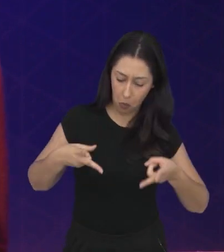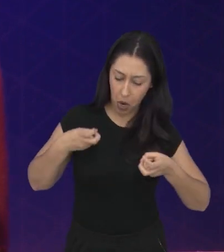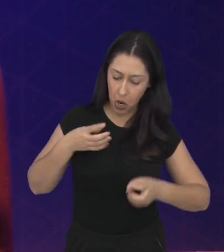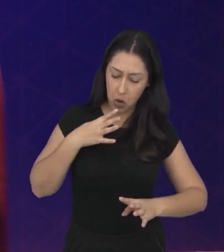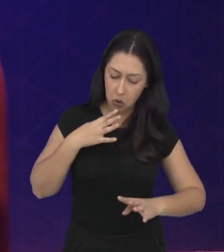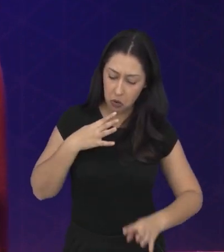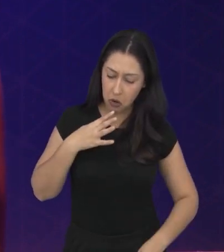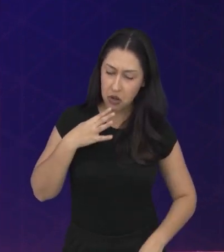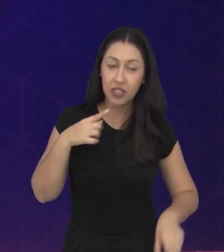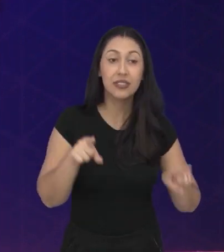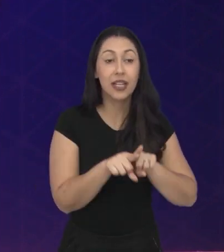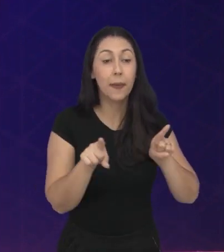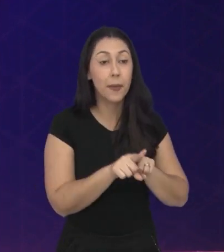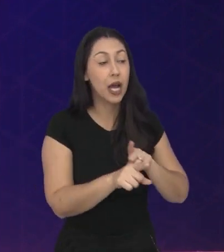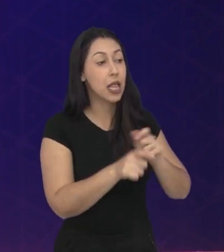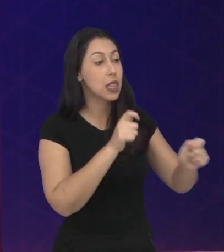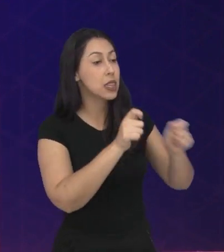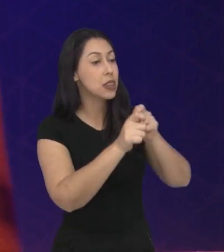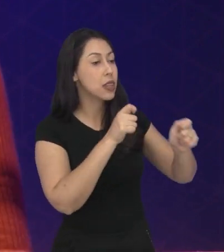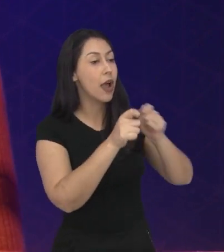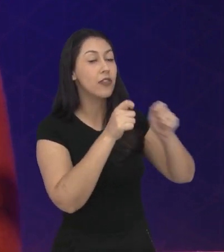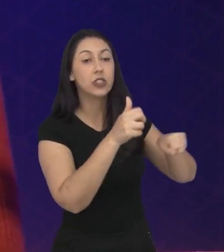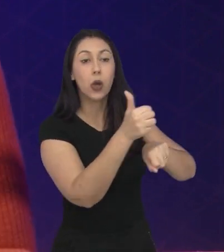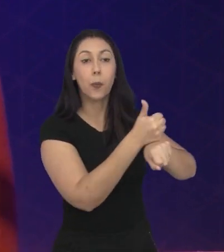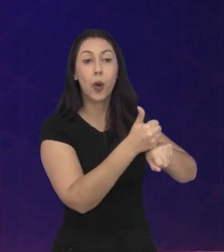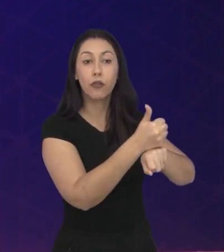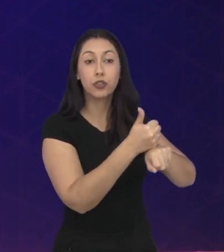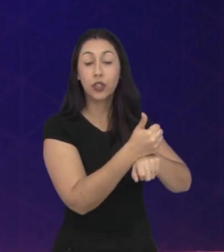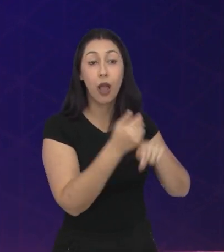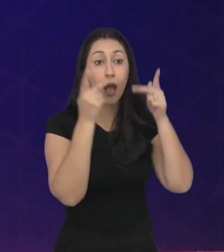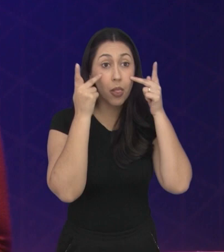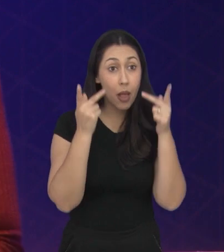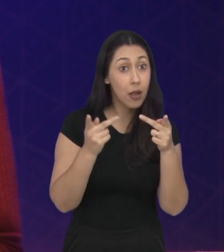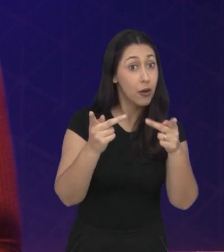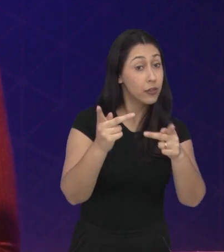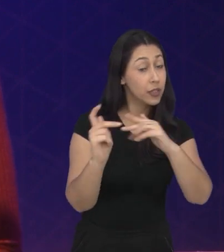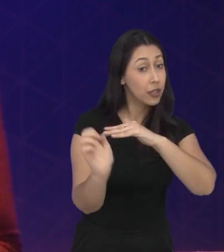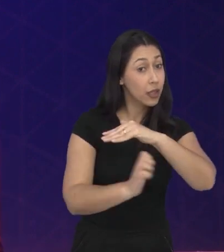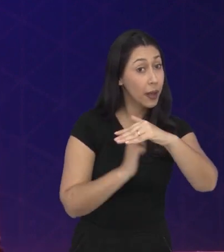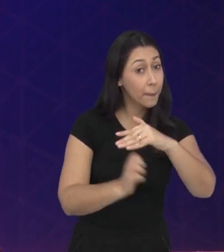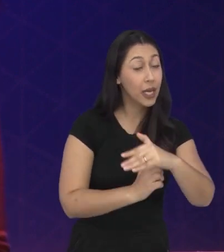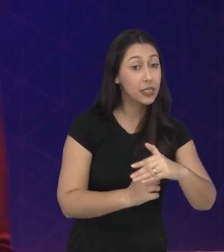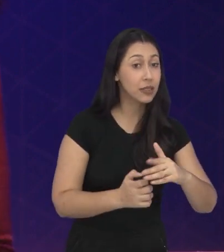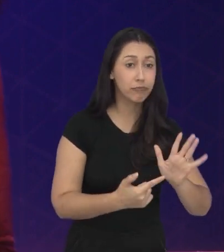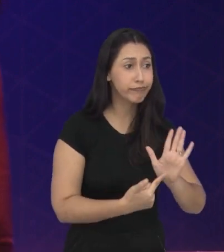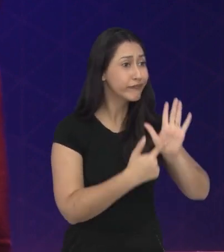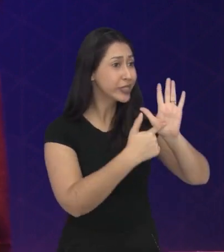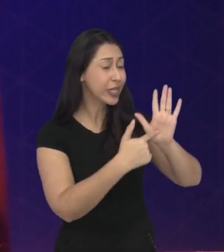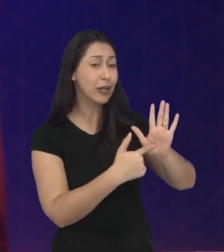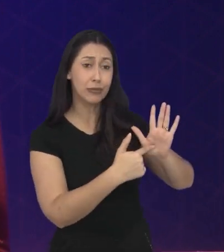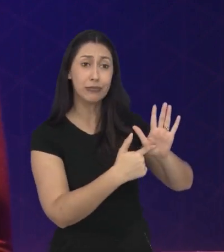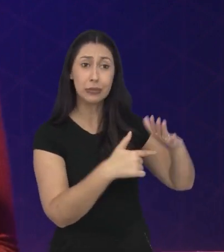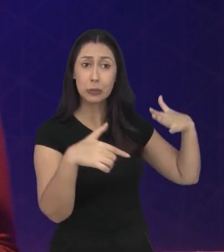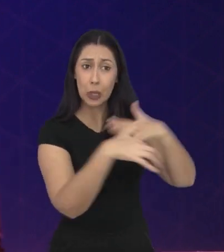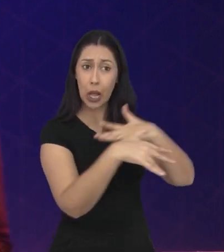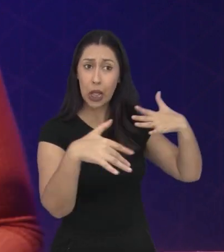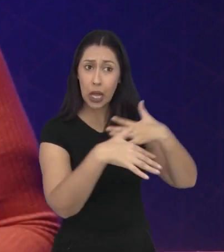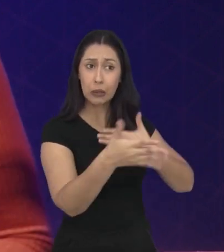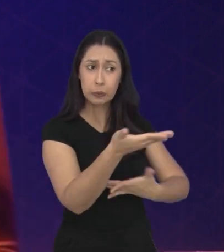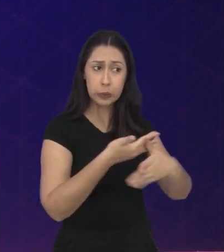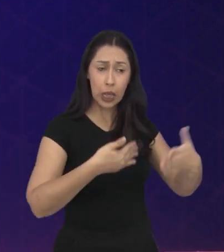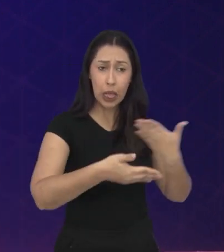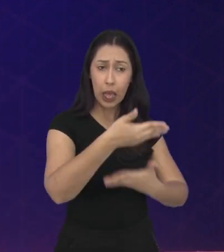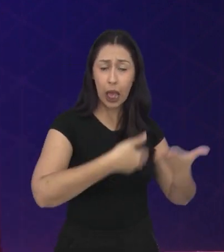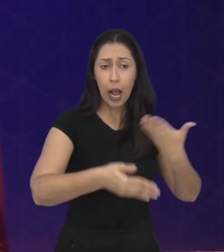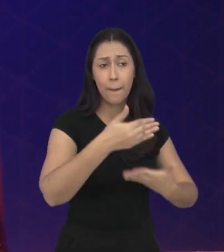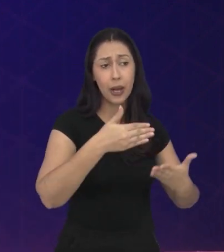do aluno, entrevistas com profissionais, organização de visitas orientadas a empresas, apresentações dinâmicas sobre o mercado de trabalho.